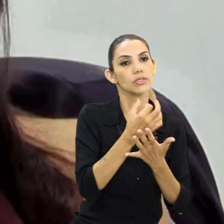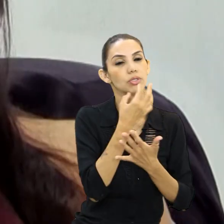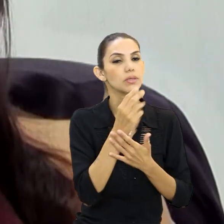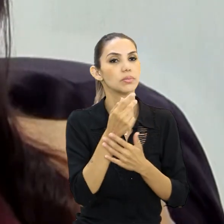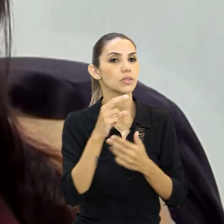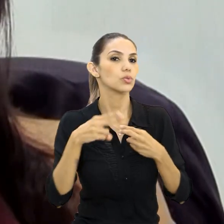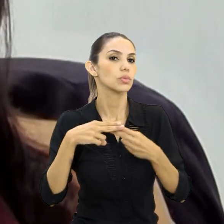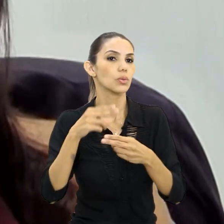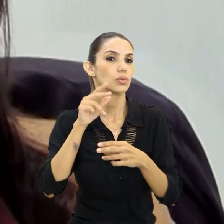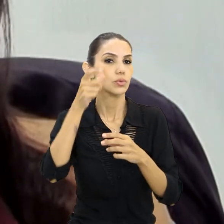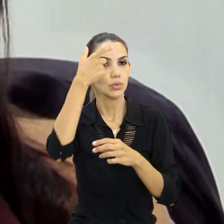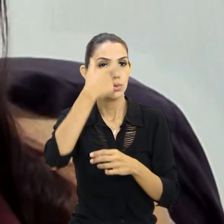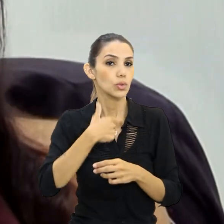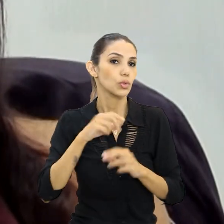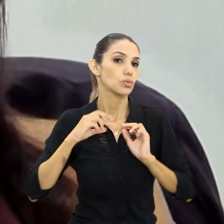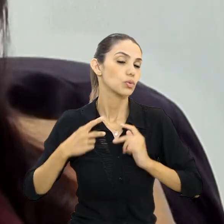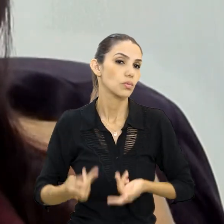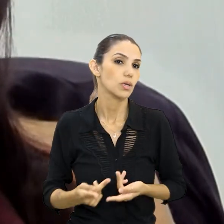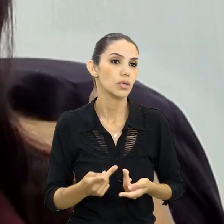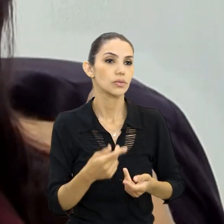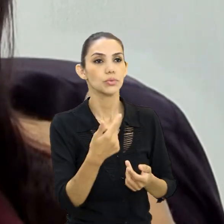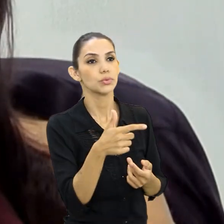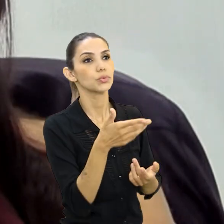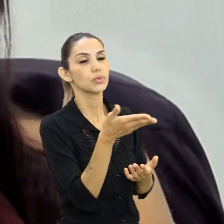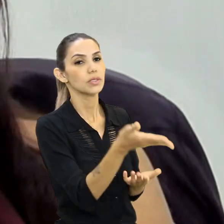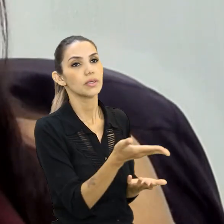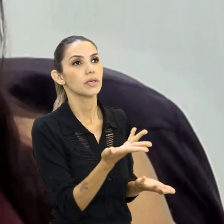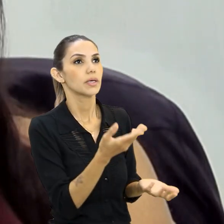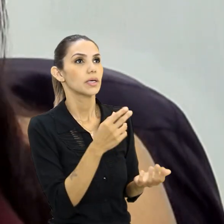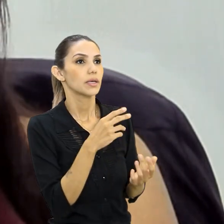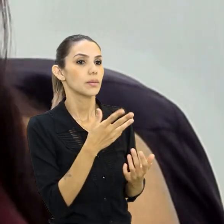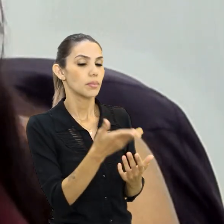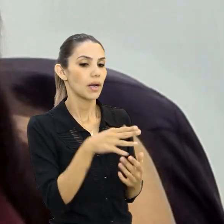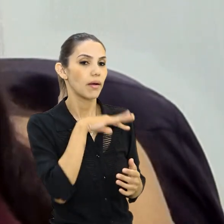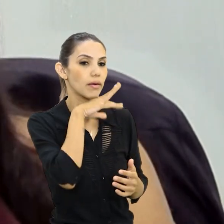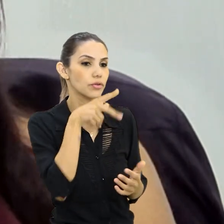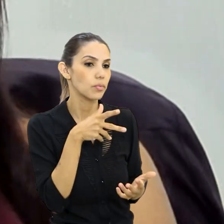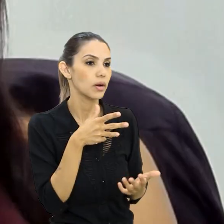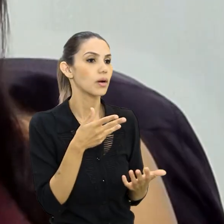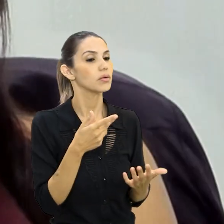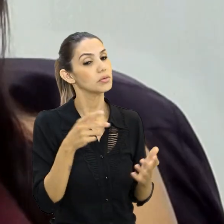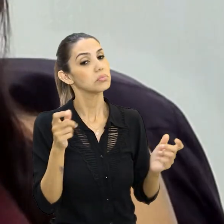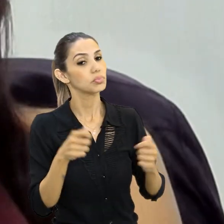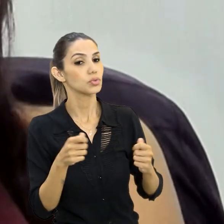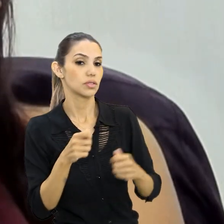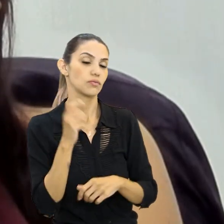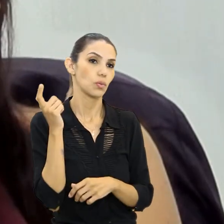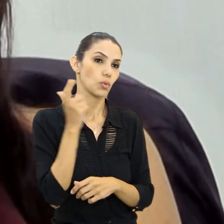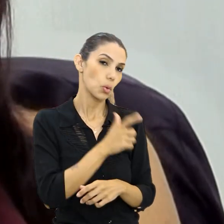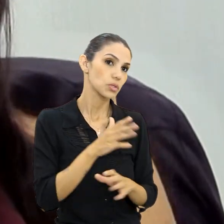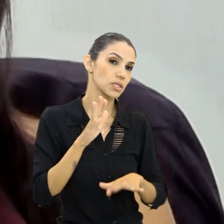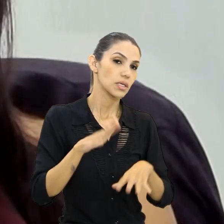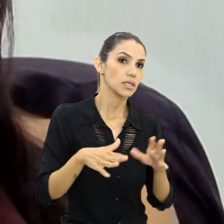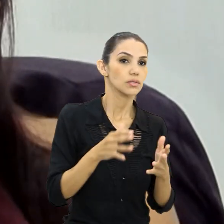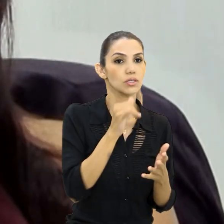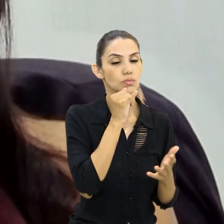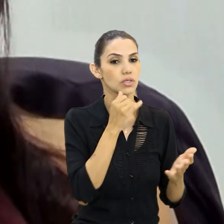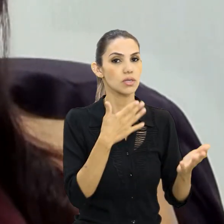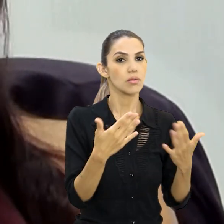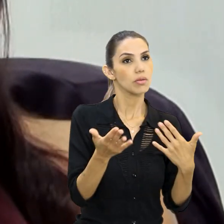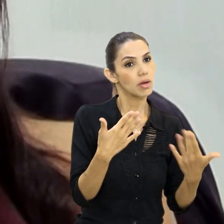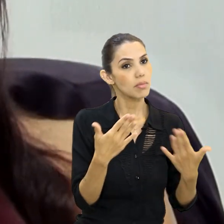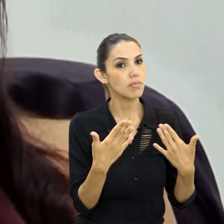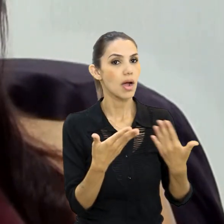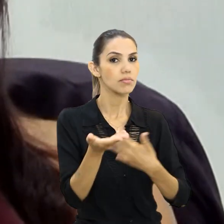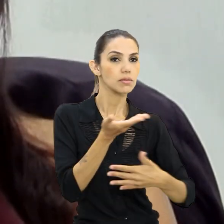a gente consegue, em cooperação, chegar a soluções que são muito boas. Isso é um segundo ponto